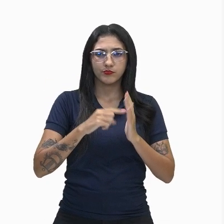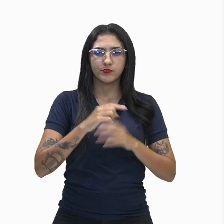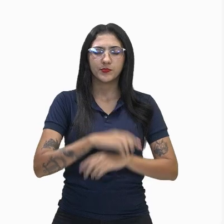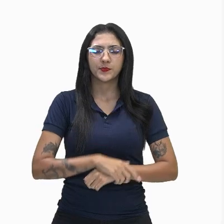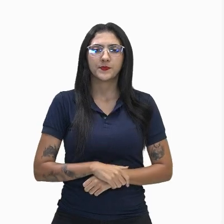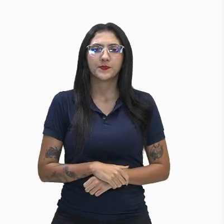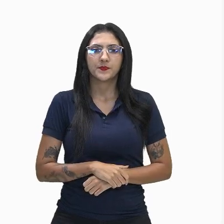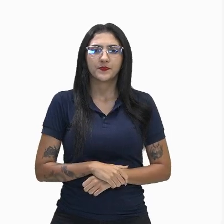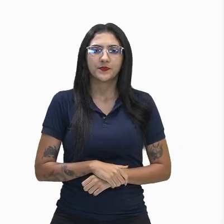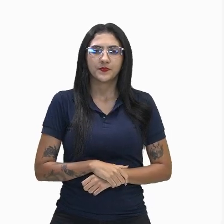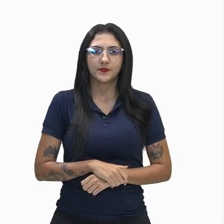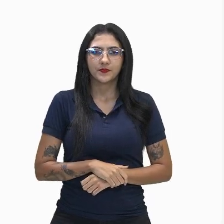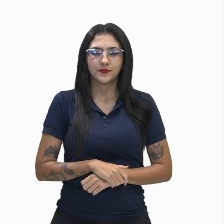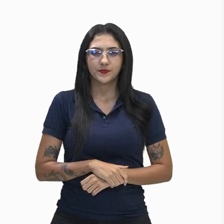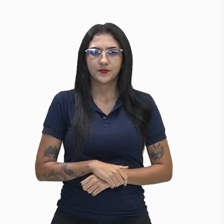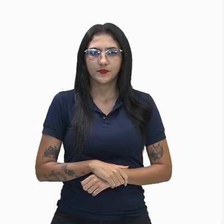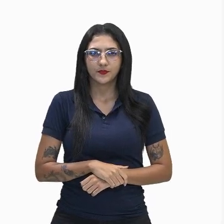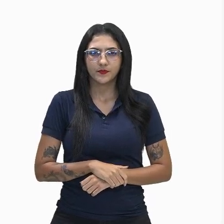Observem.